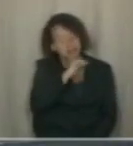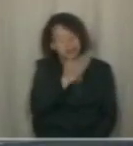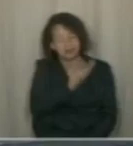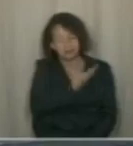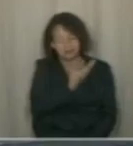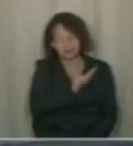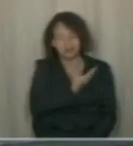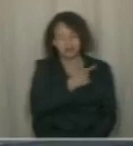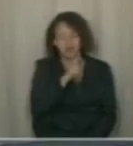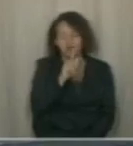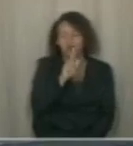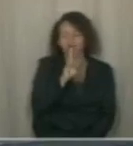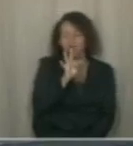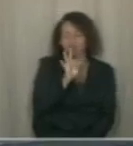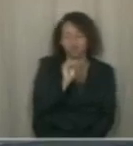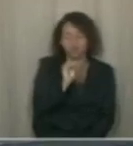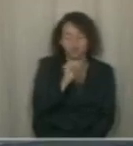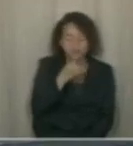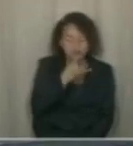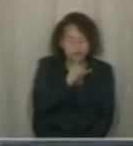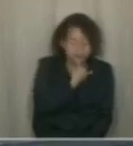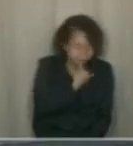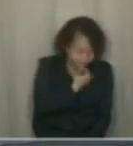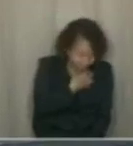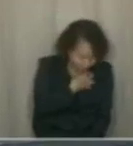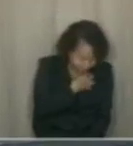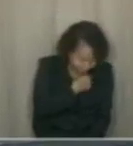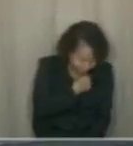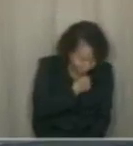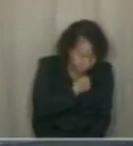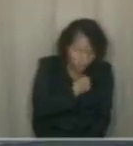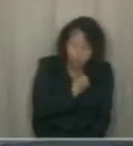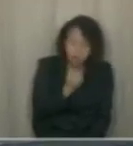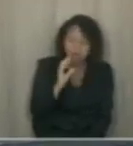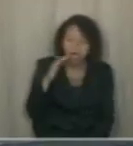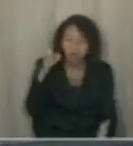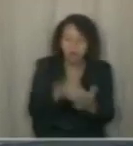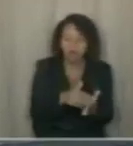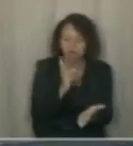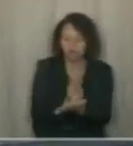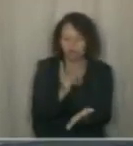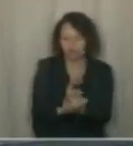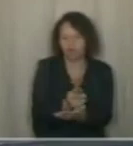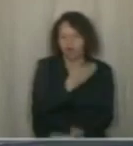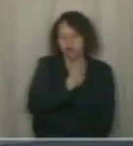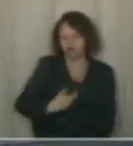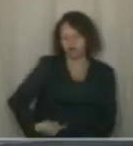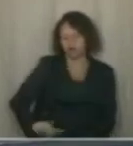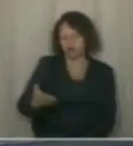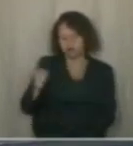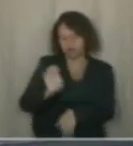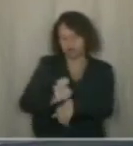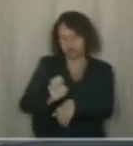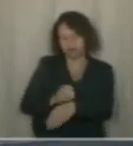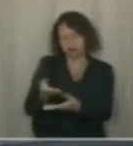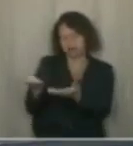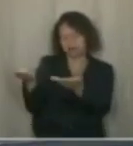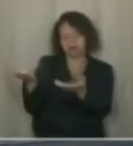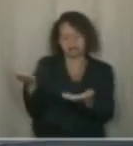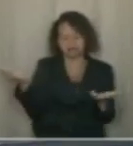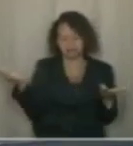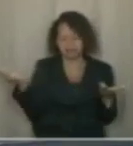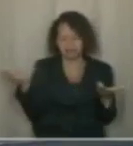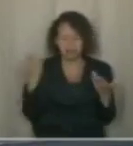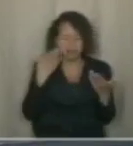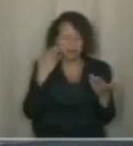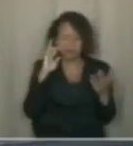até quando isso vai acontecer? Até quando vai continuar? A governadora do estado está aí? Eu